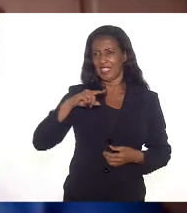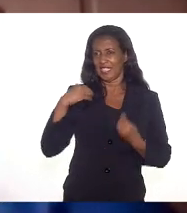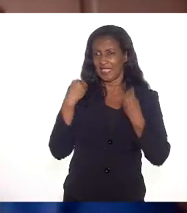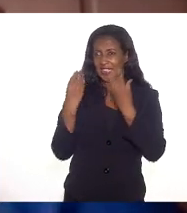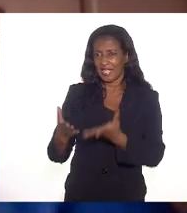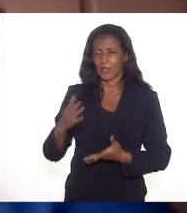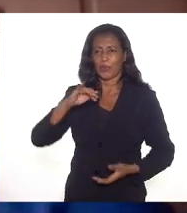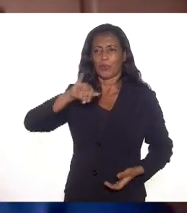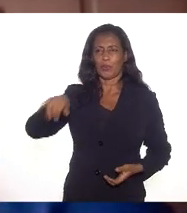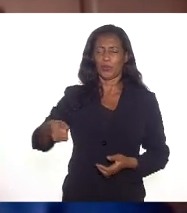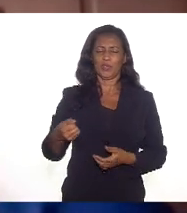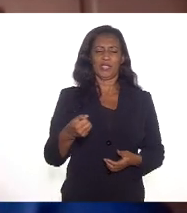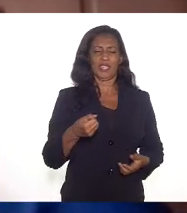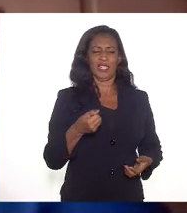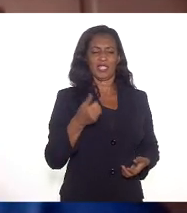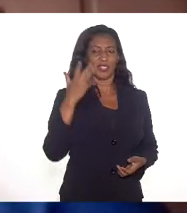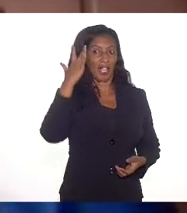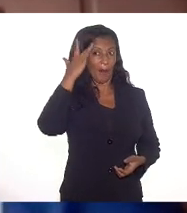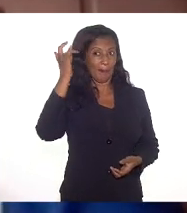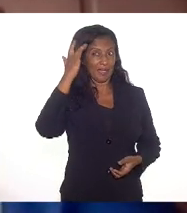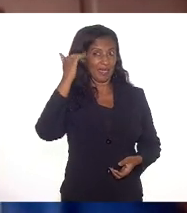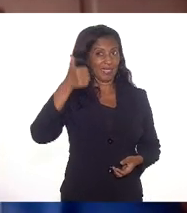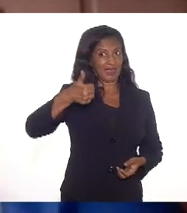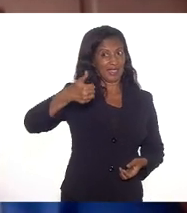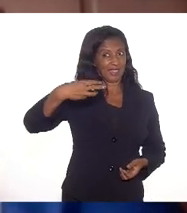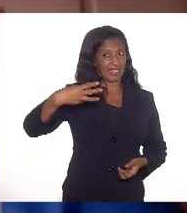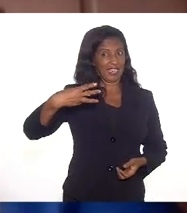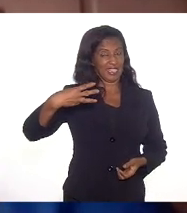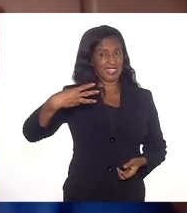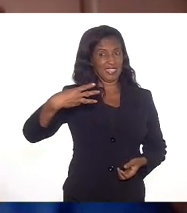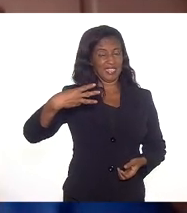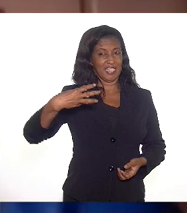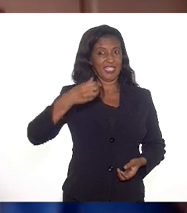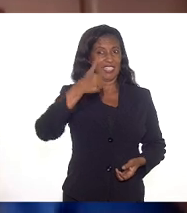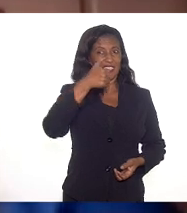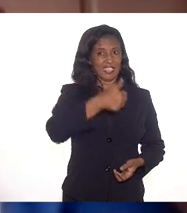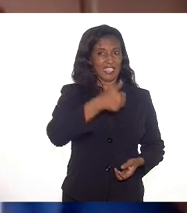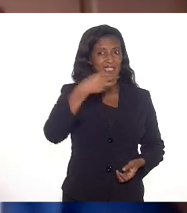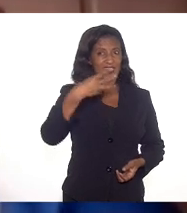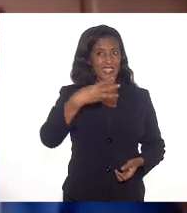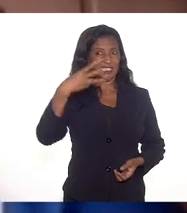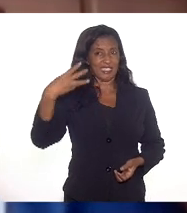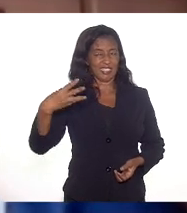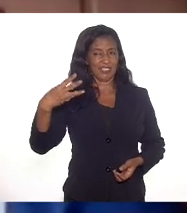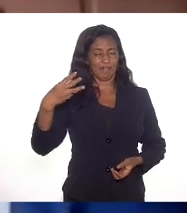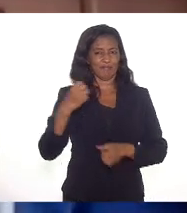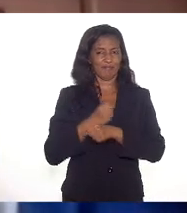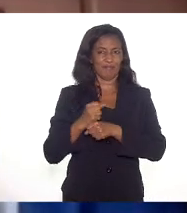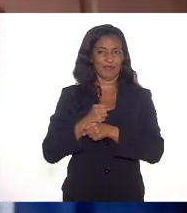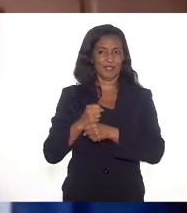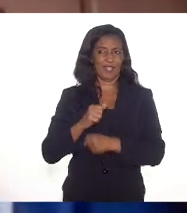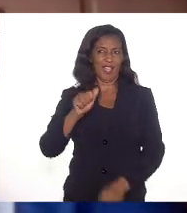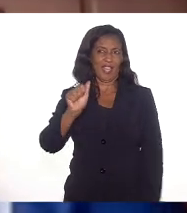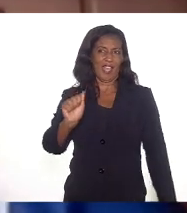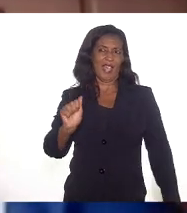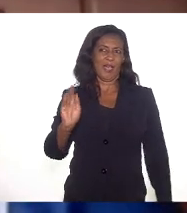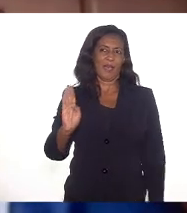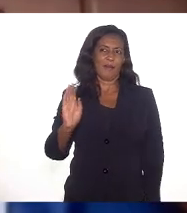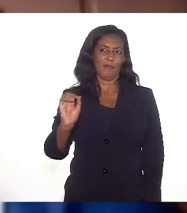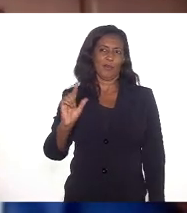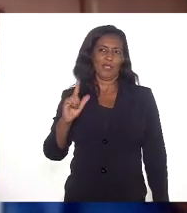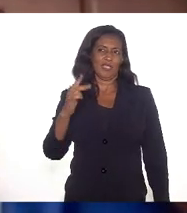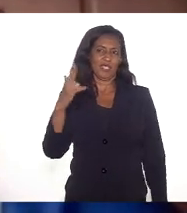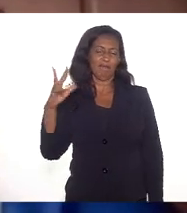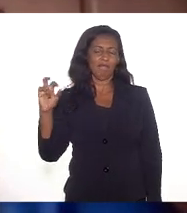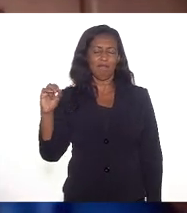gente completa esse ano, amanhã, 13 de maio, 133 anos de uma abolição inconclusa, e ela, juntamente com Abdias